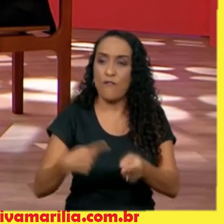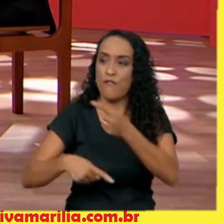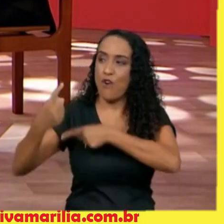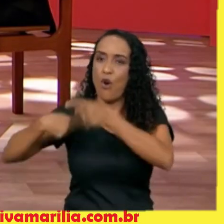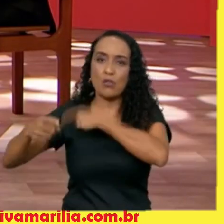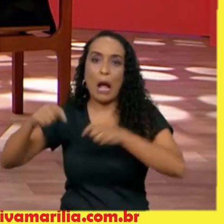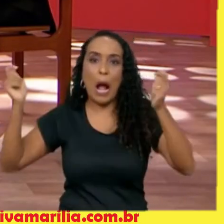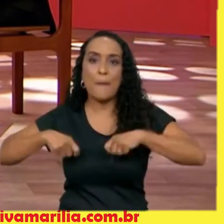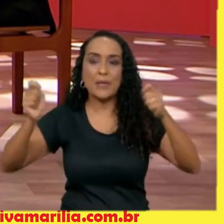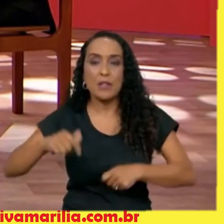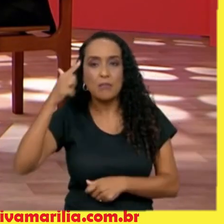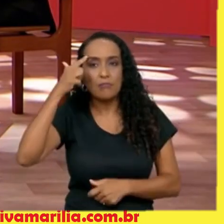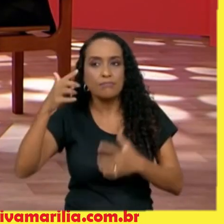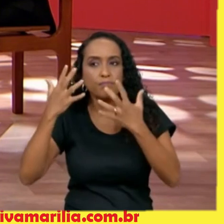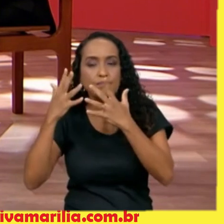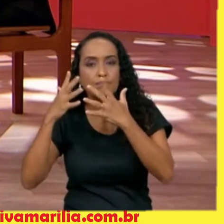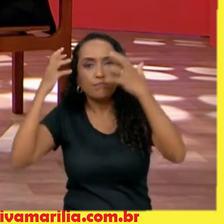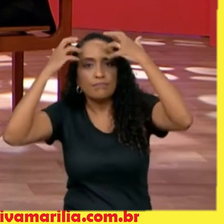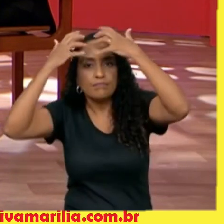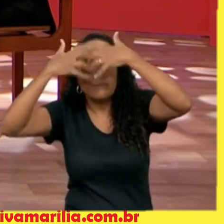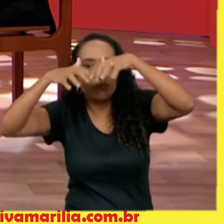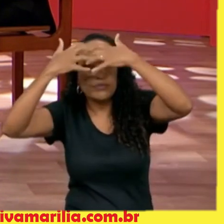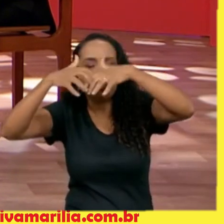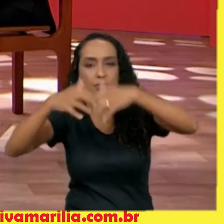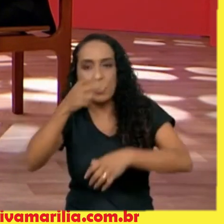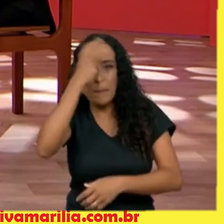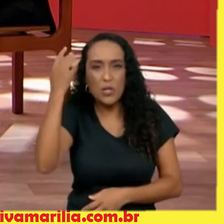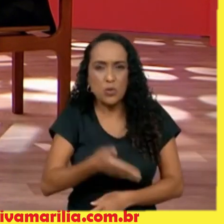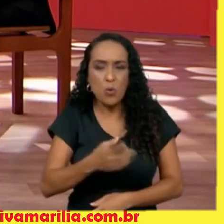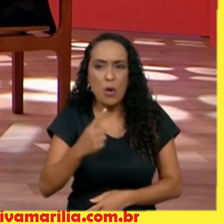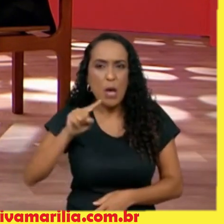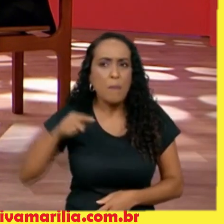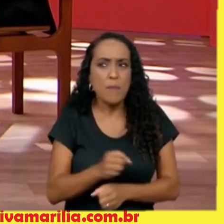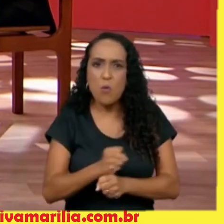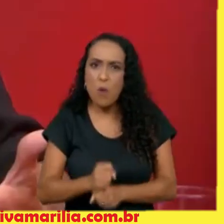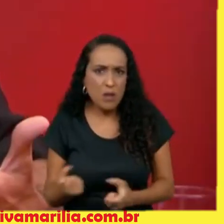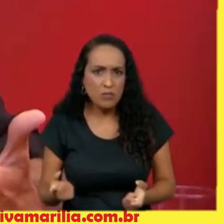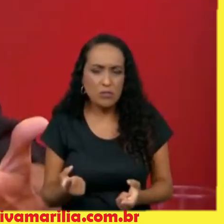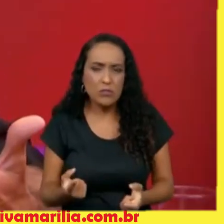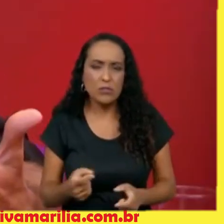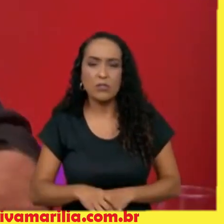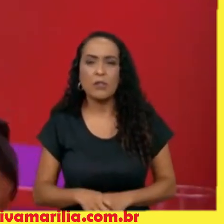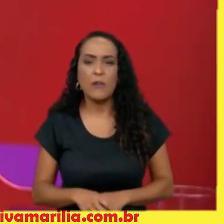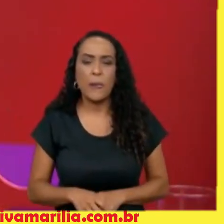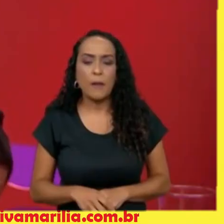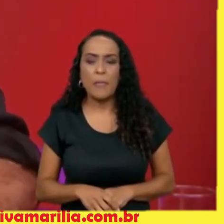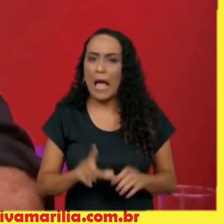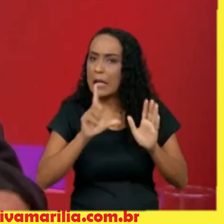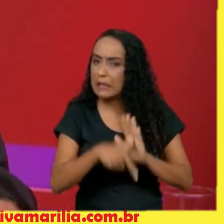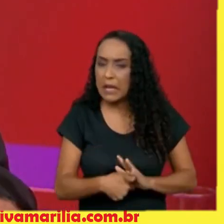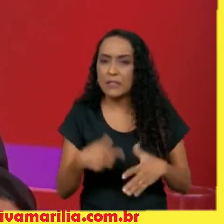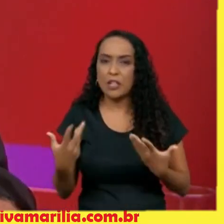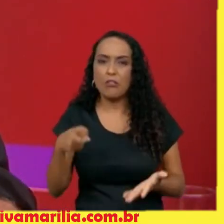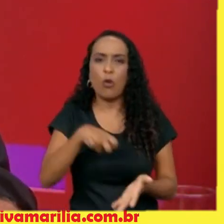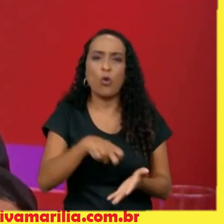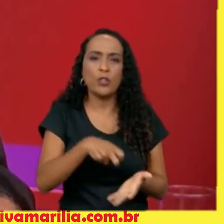capacidade de reflexão dessa pessoa 1000 anos, você joga ele no meio da Idade Média e tal, né? E aí você condena